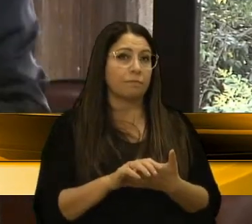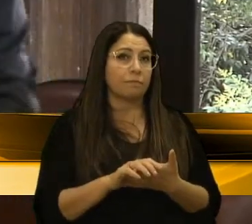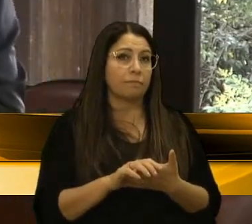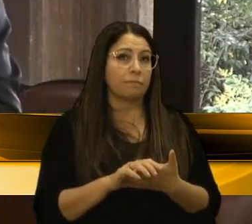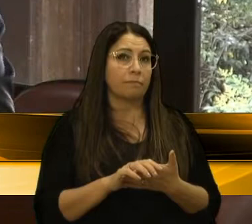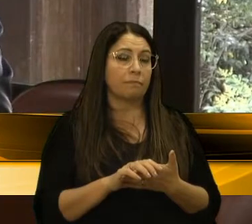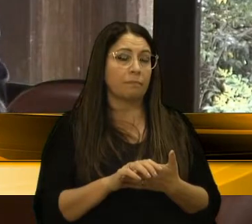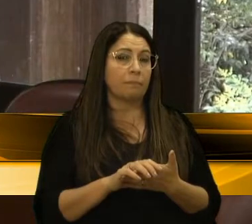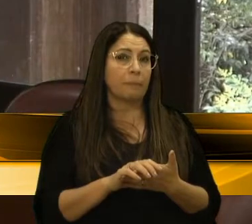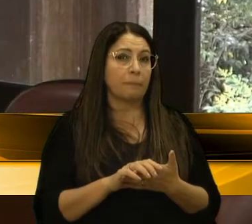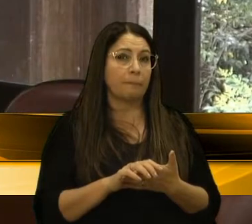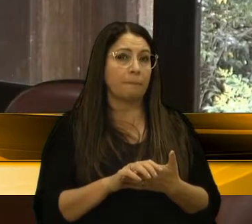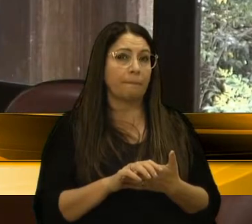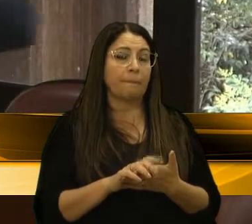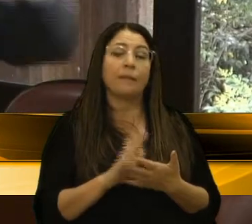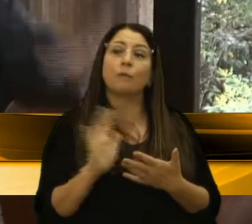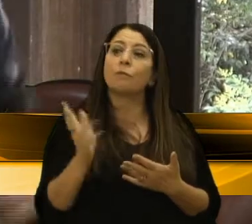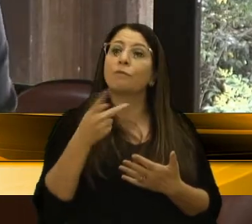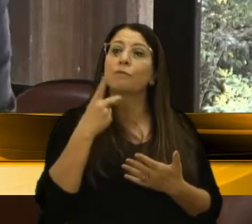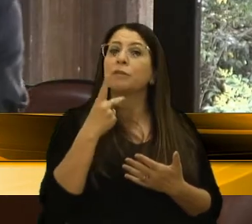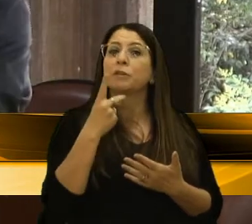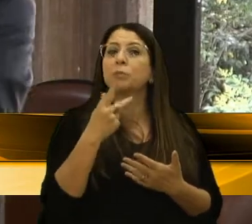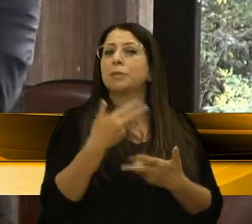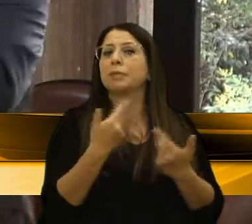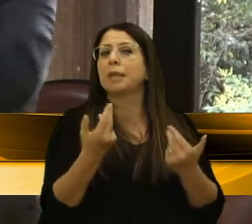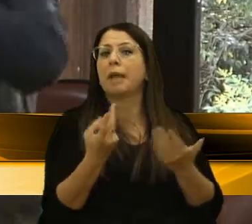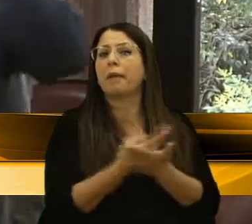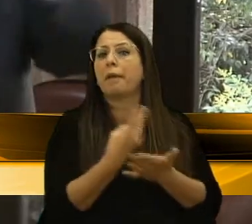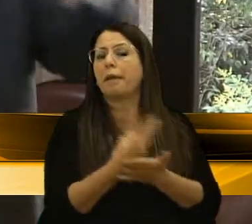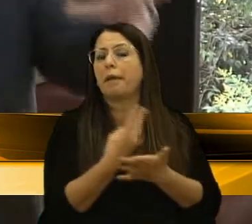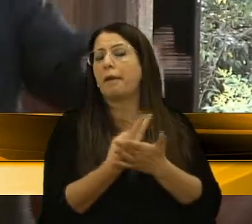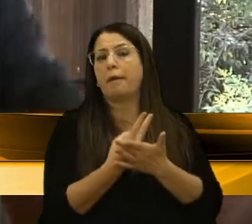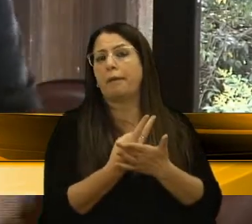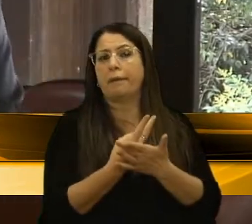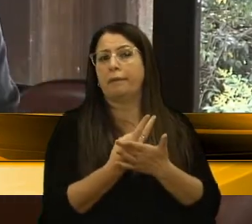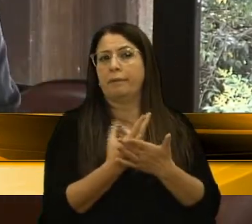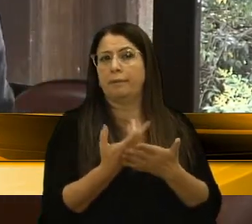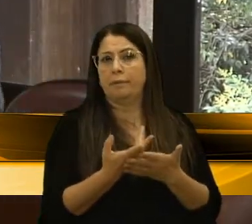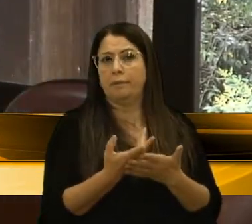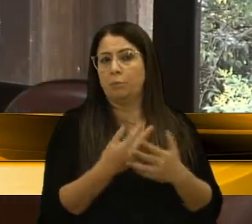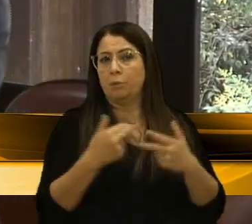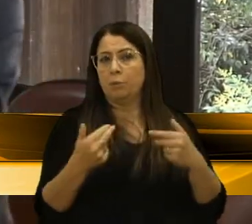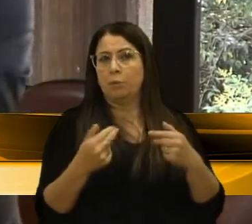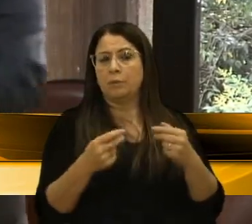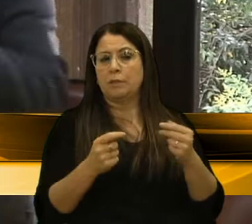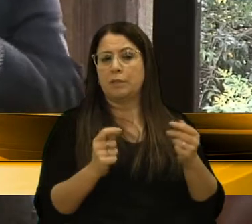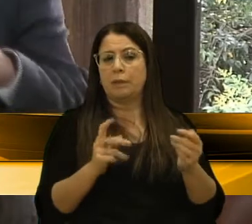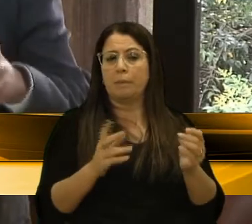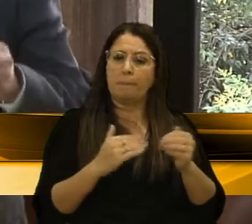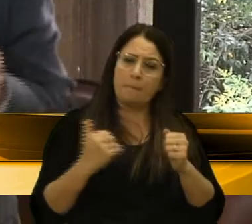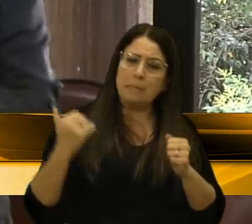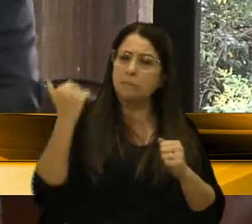assim longe, ou tratando de uma irregularidade, ou passando por cima, né, de uma competência